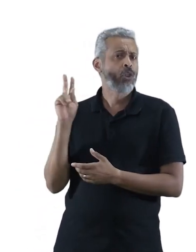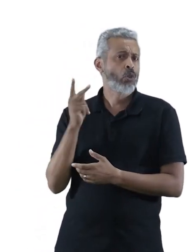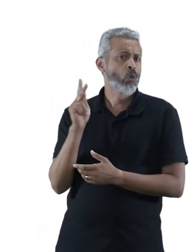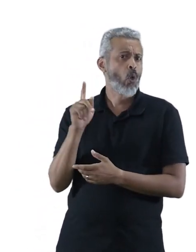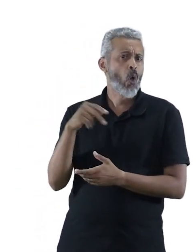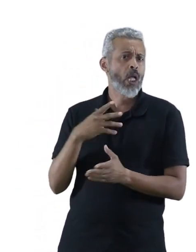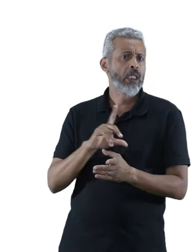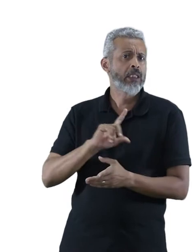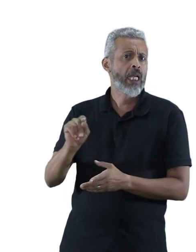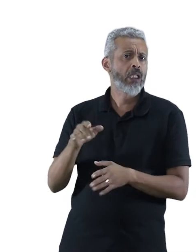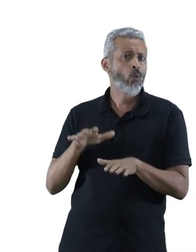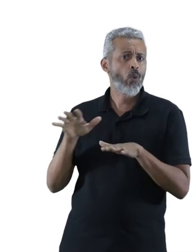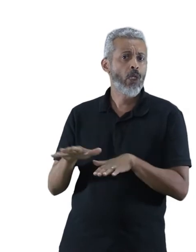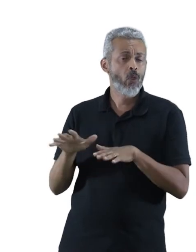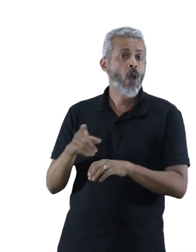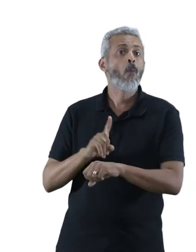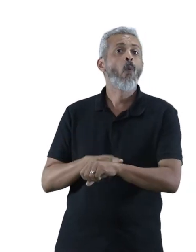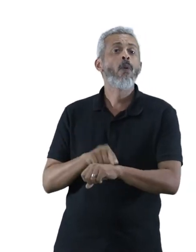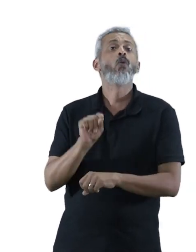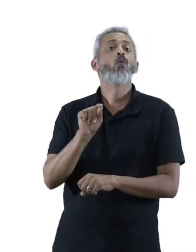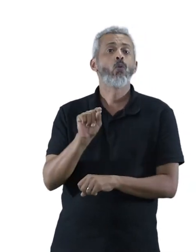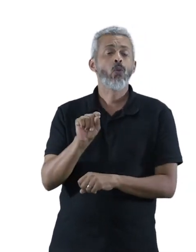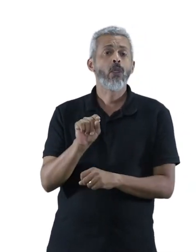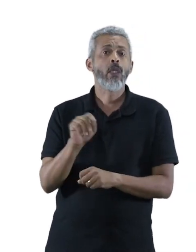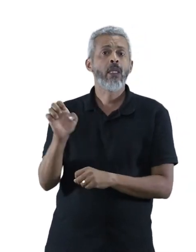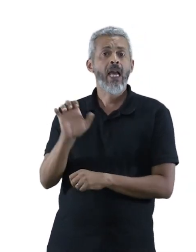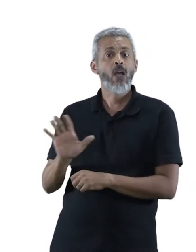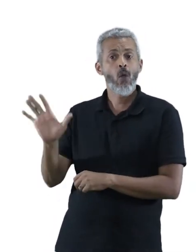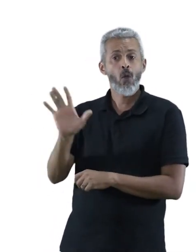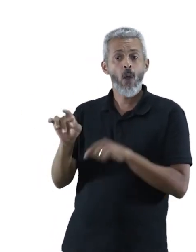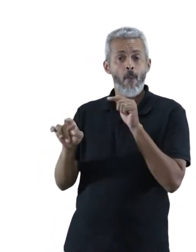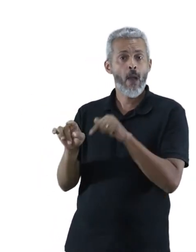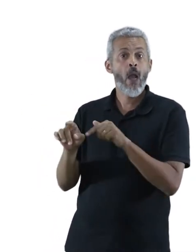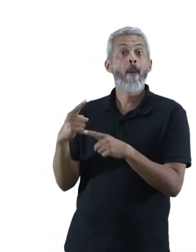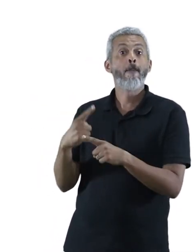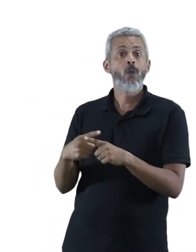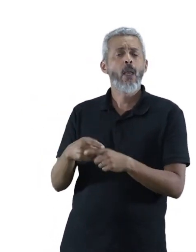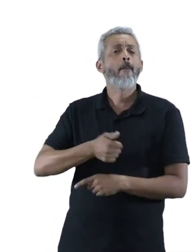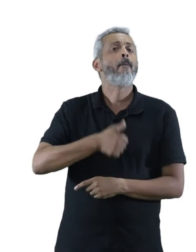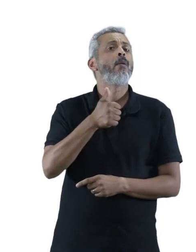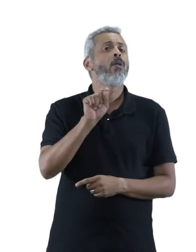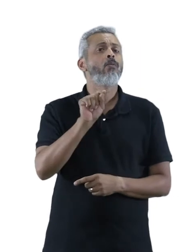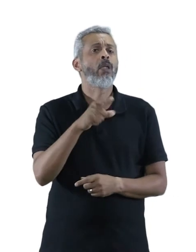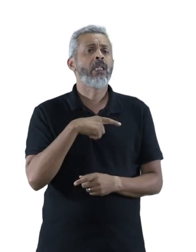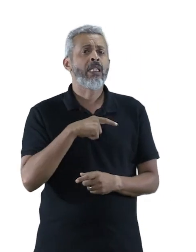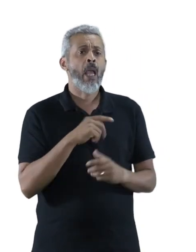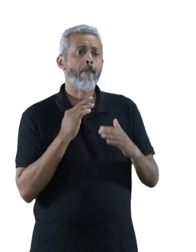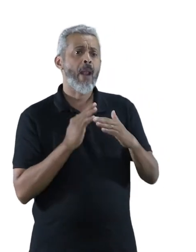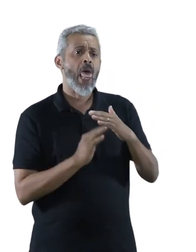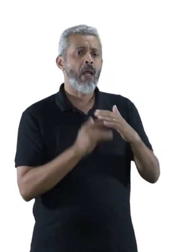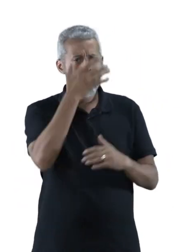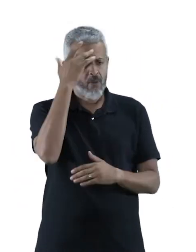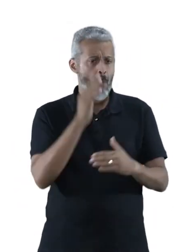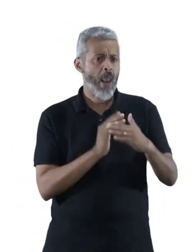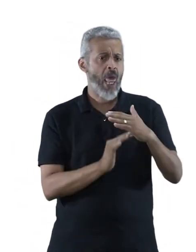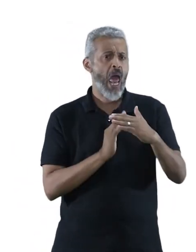da saída do Reino Unido, ela se dá num momento crucial da Europa. Por quê? Porque, primeiro, você tinha uma grande